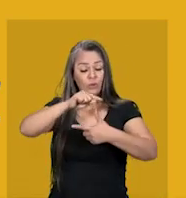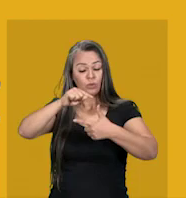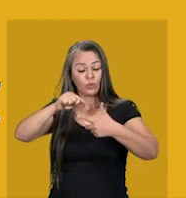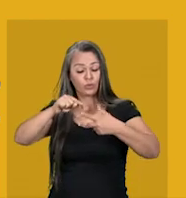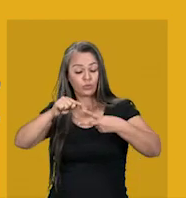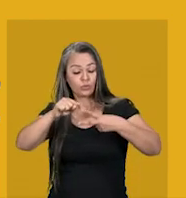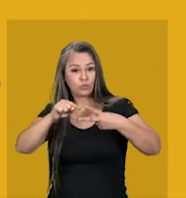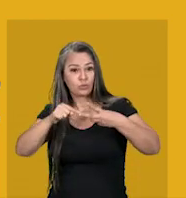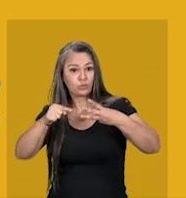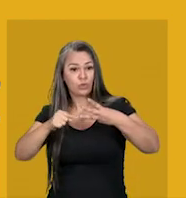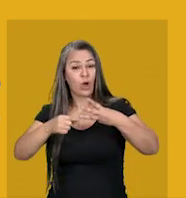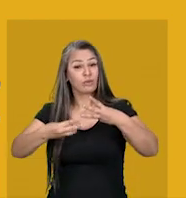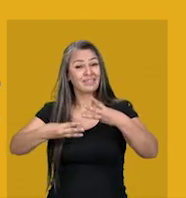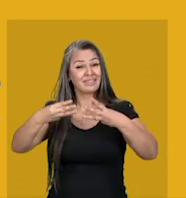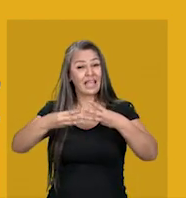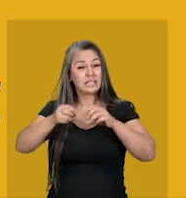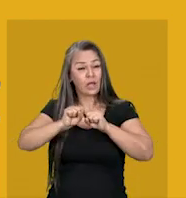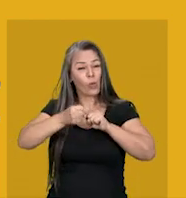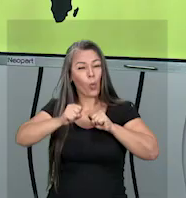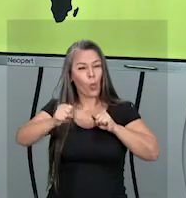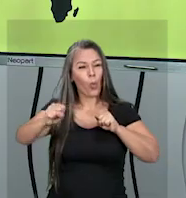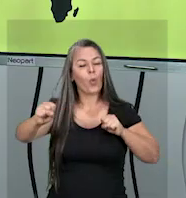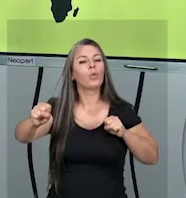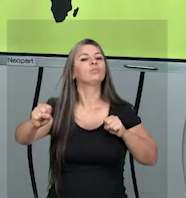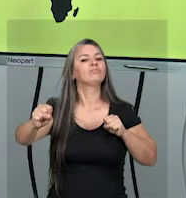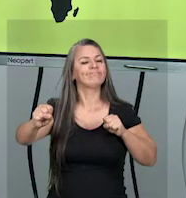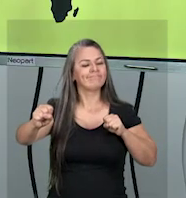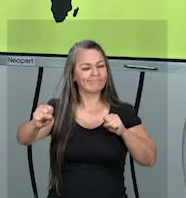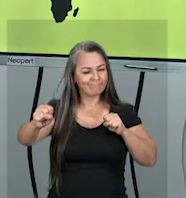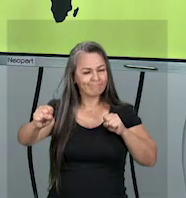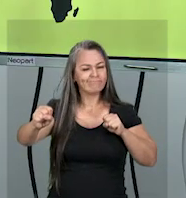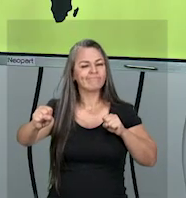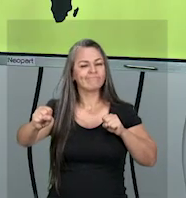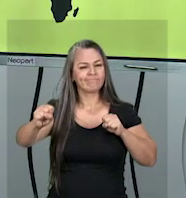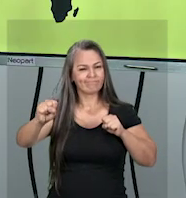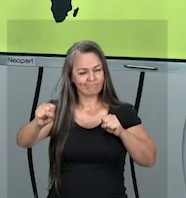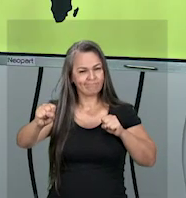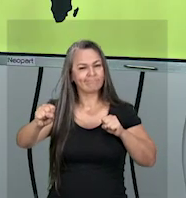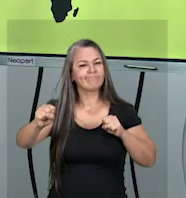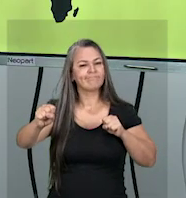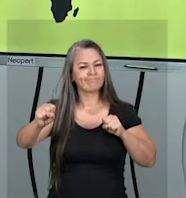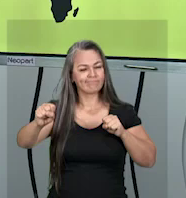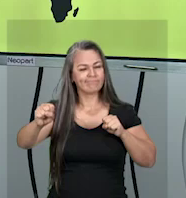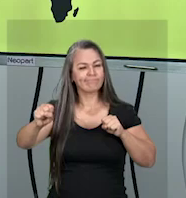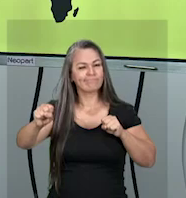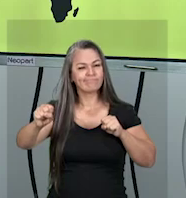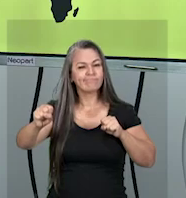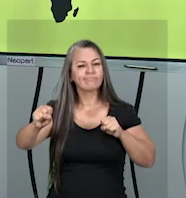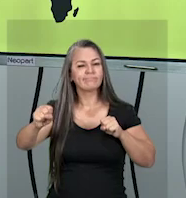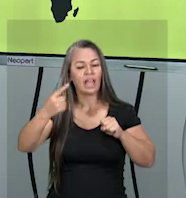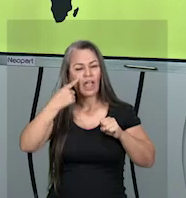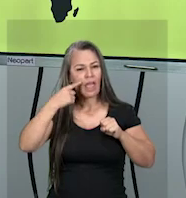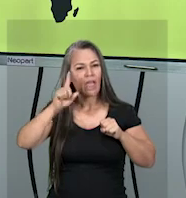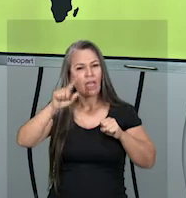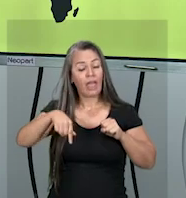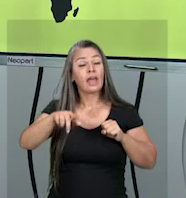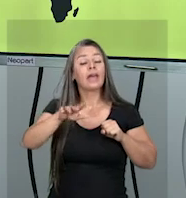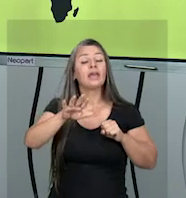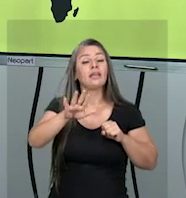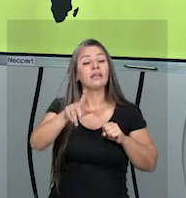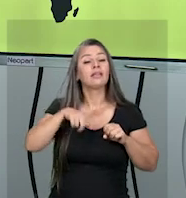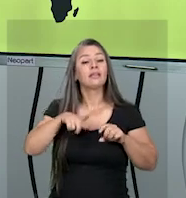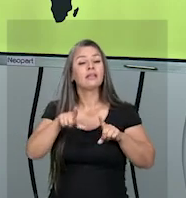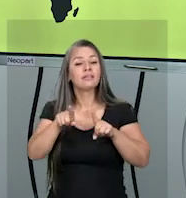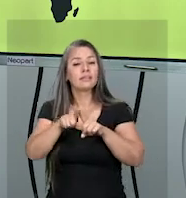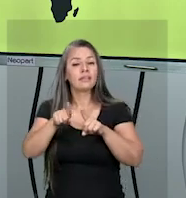e pelas suas diferenças de população, né, em relação à questão de população e questão da natureza, né,